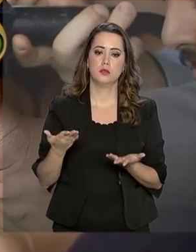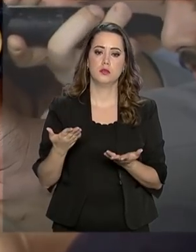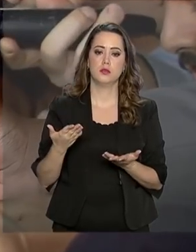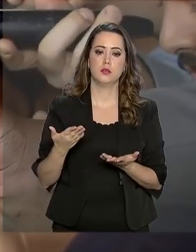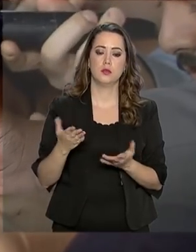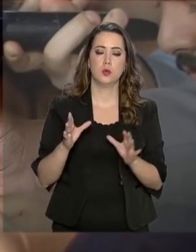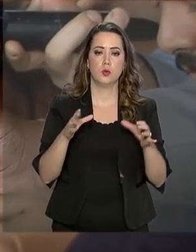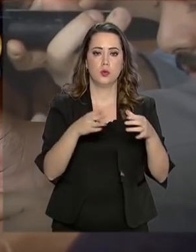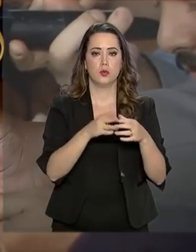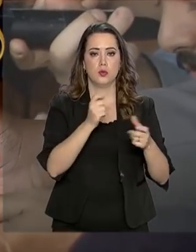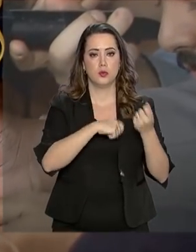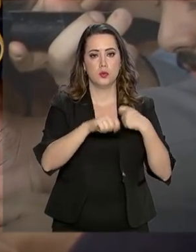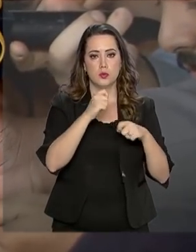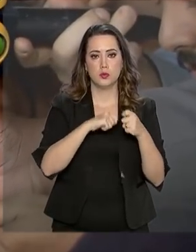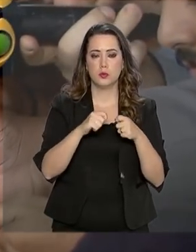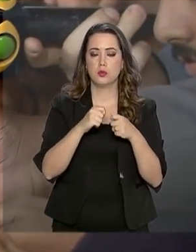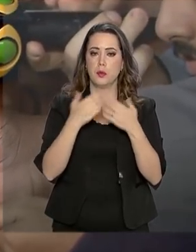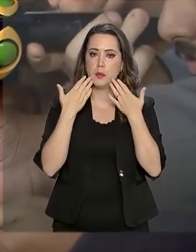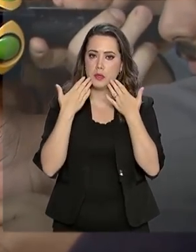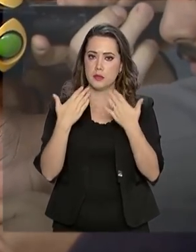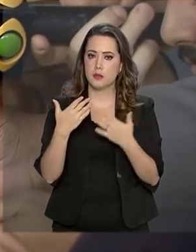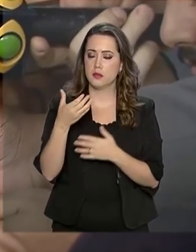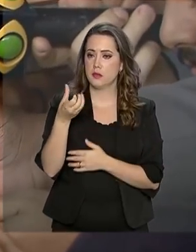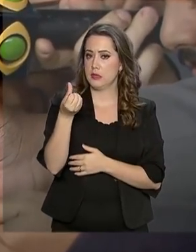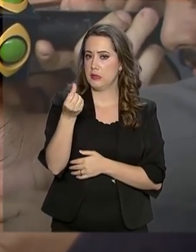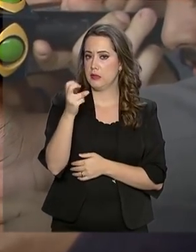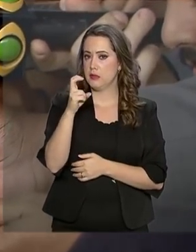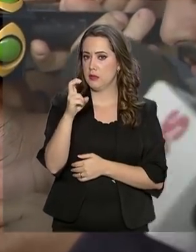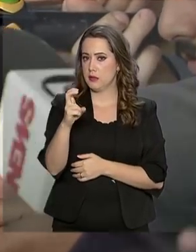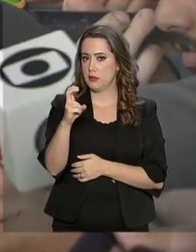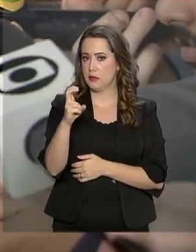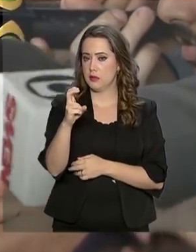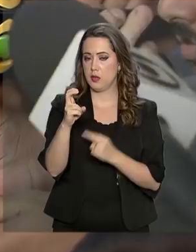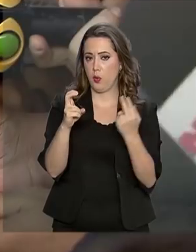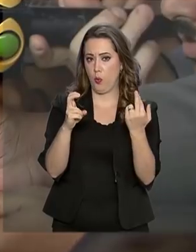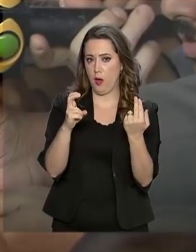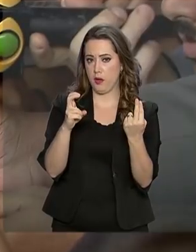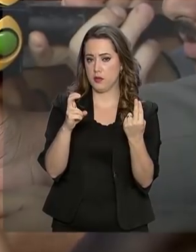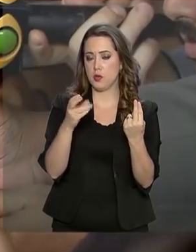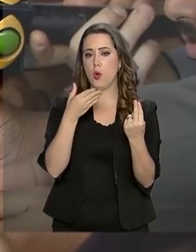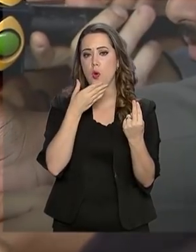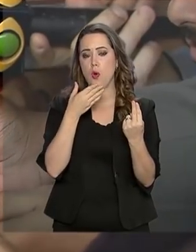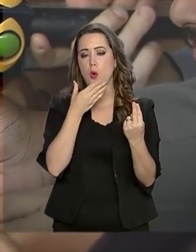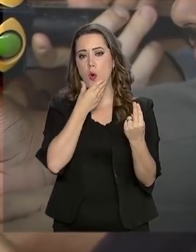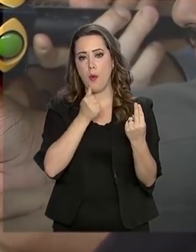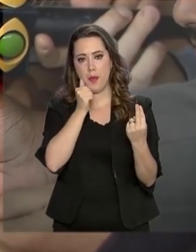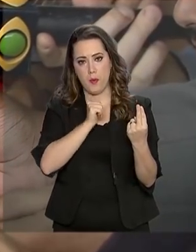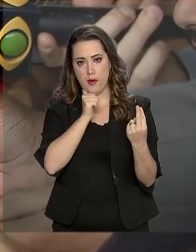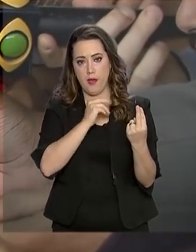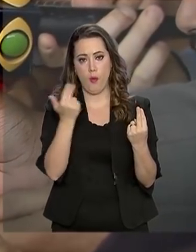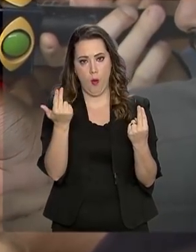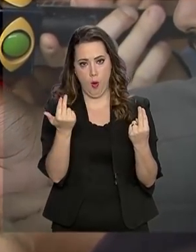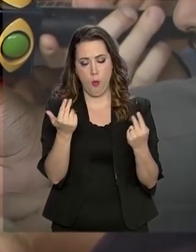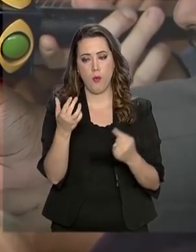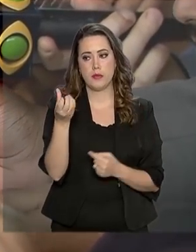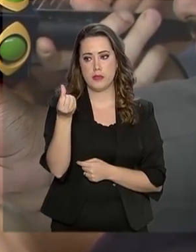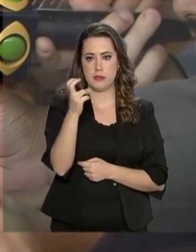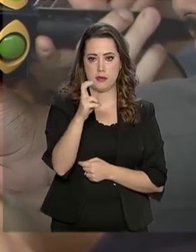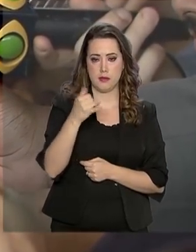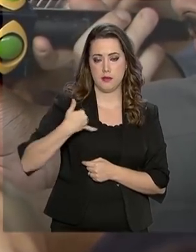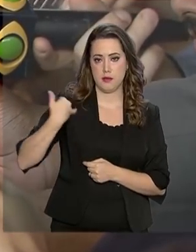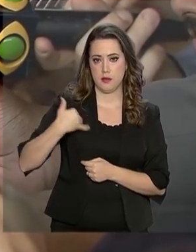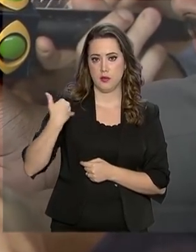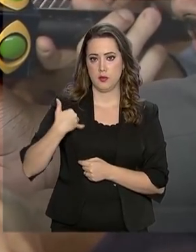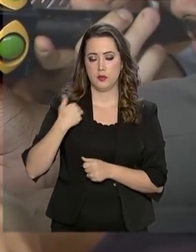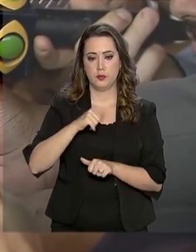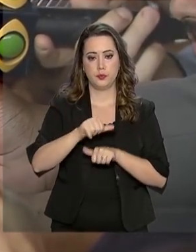a equipe econômica defendeu para ele 65 anos iguais para os dois gêneros, né? E